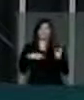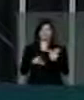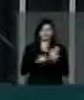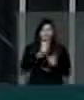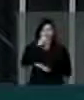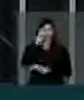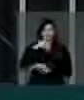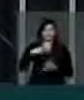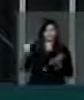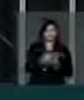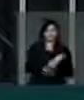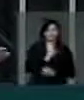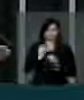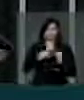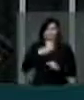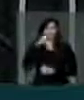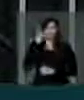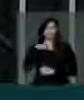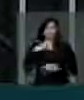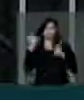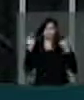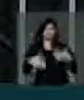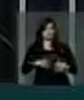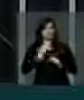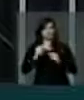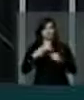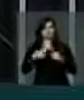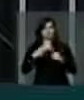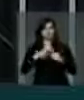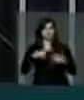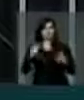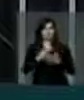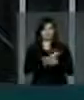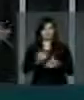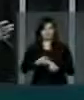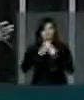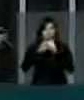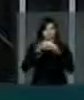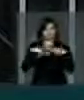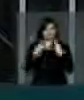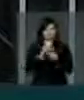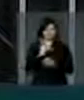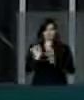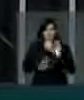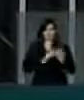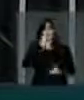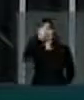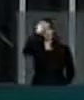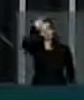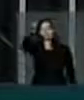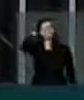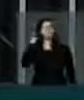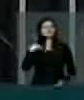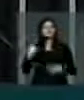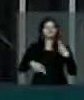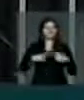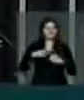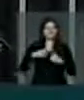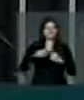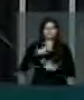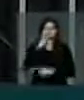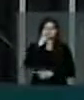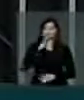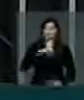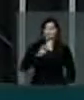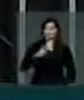grave incidente que ontem justificou a suspensão dos trabalhos, porque muito